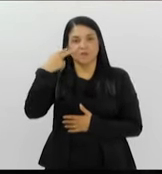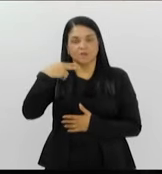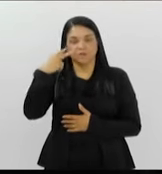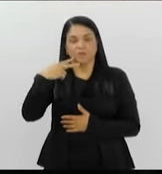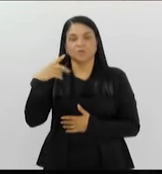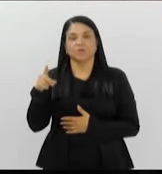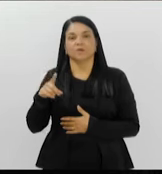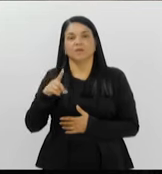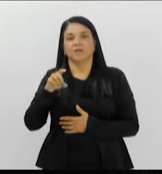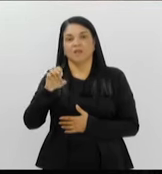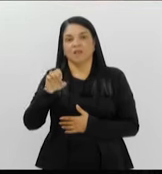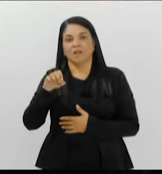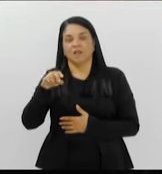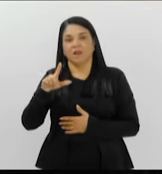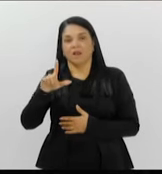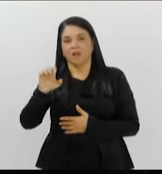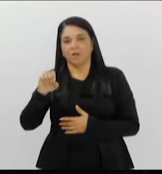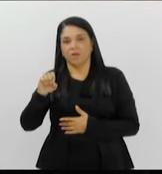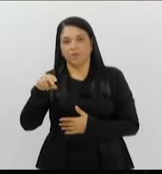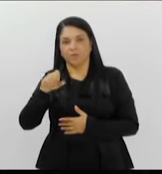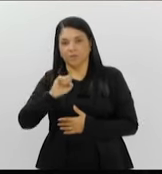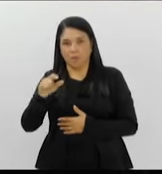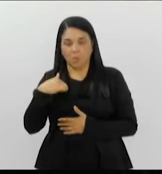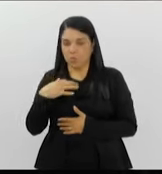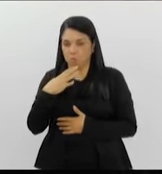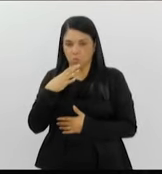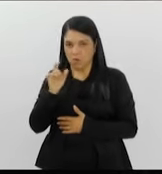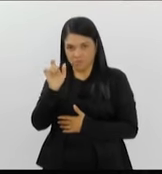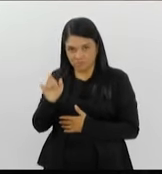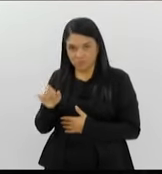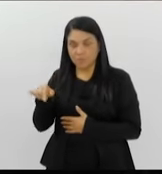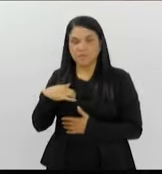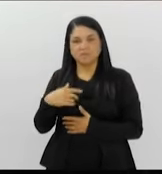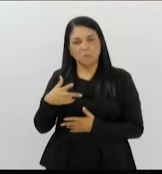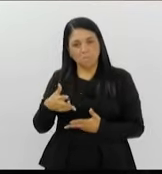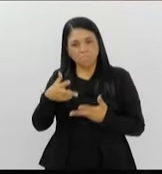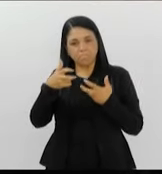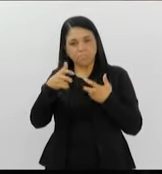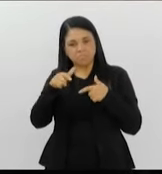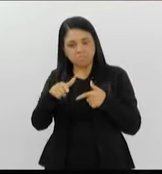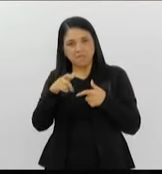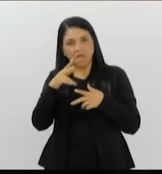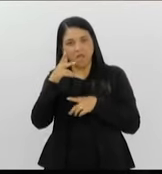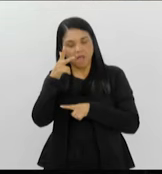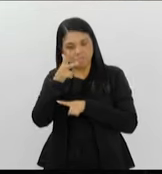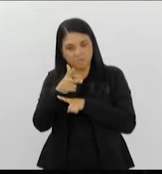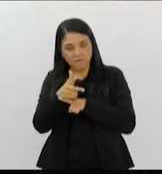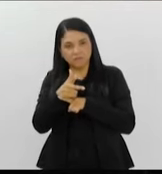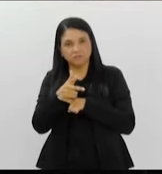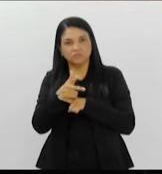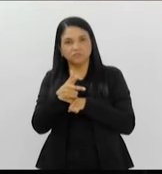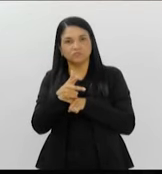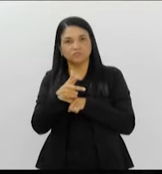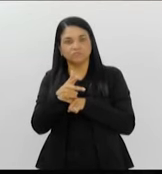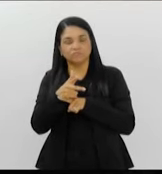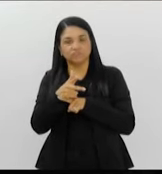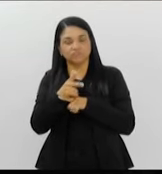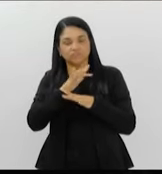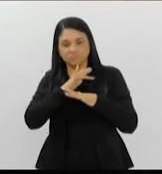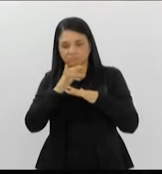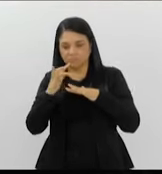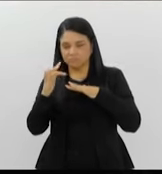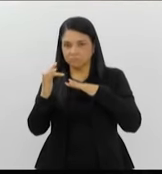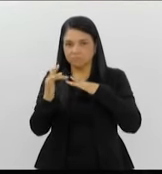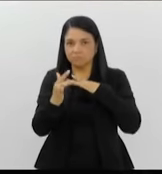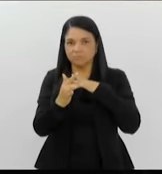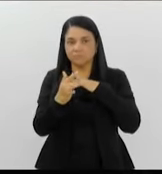da Esquerda, a quem eu não conheço, mas eu vi estarrecido em vídeos que circulam nas redes